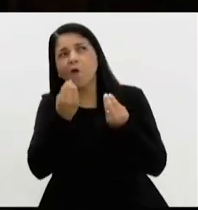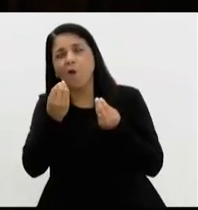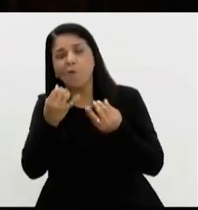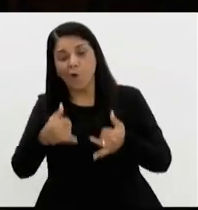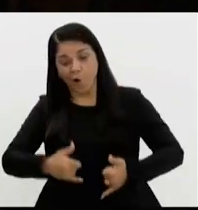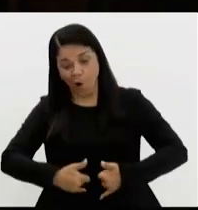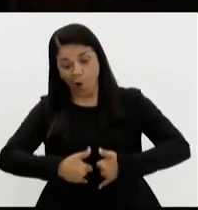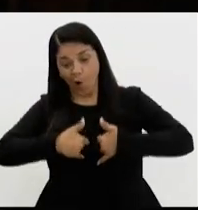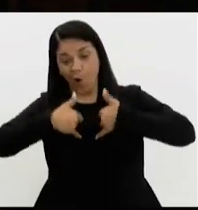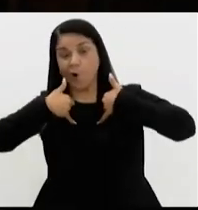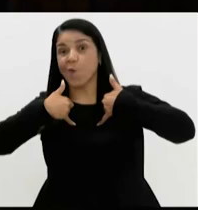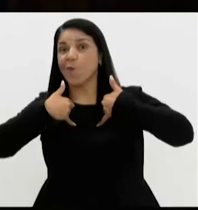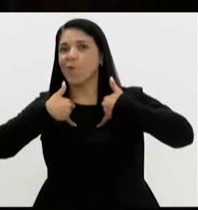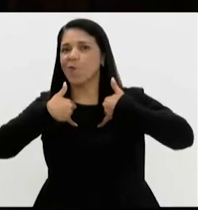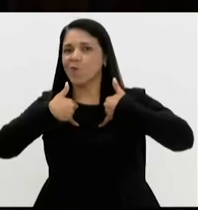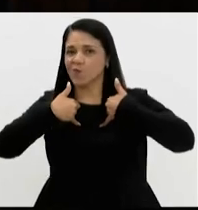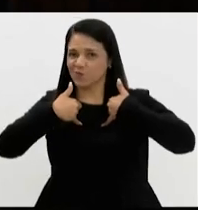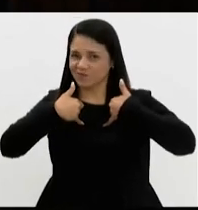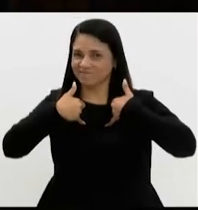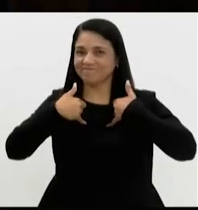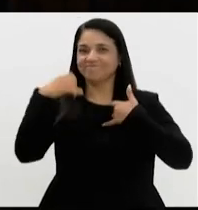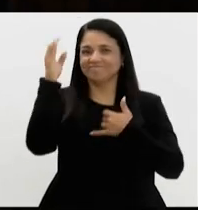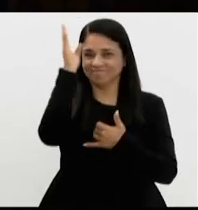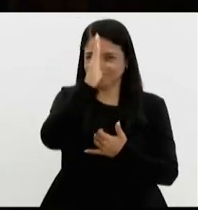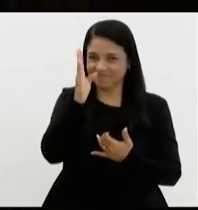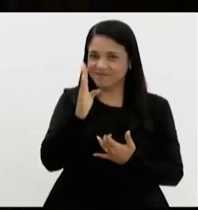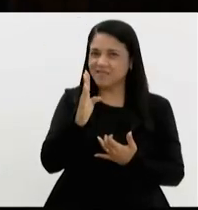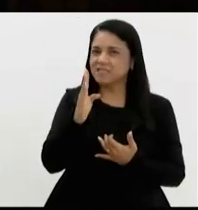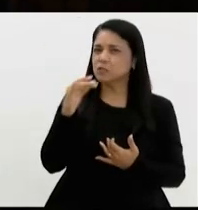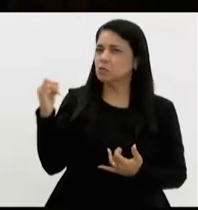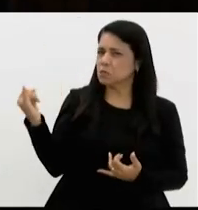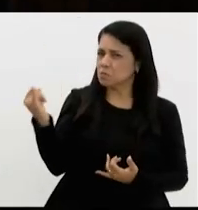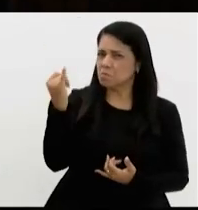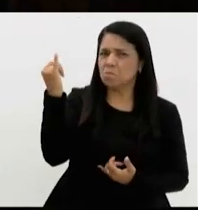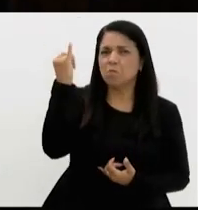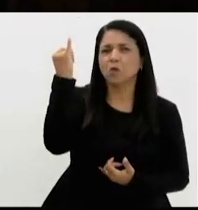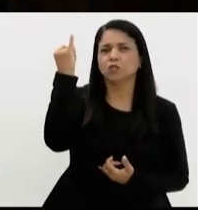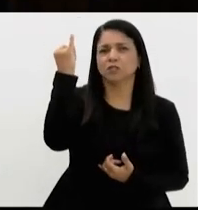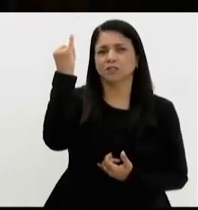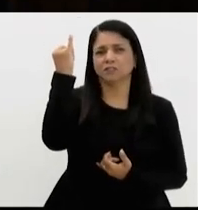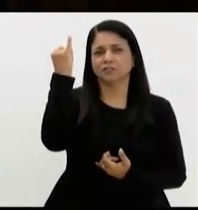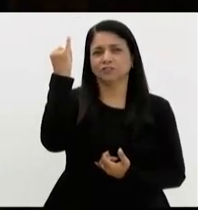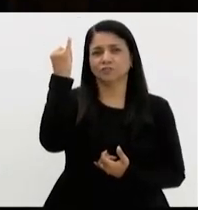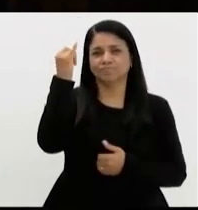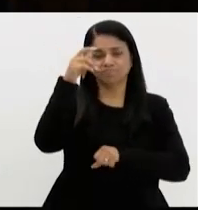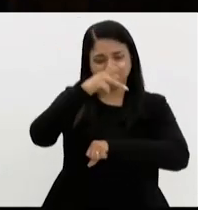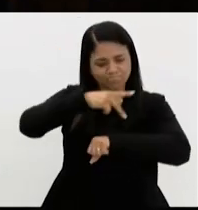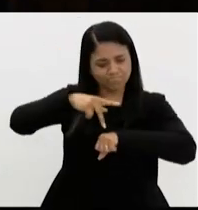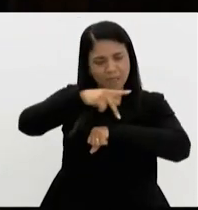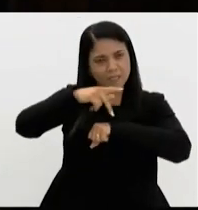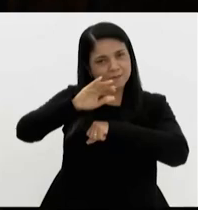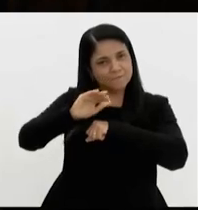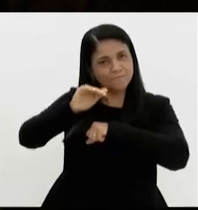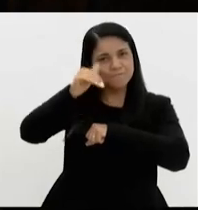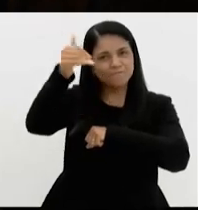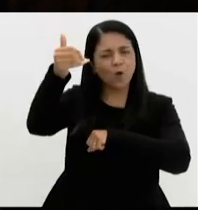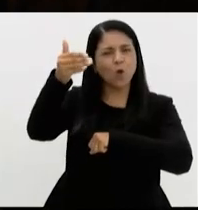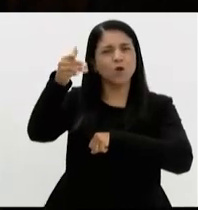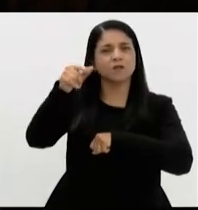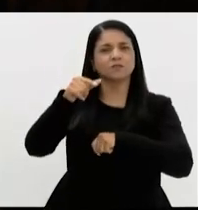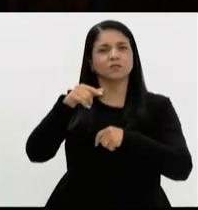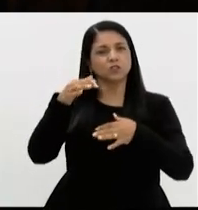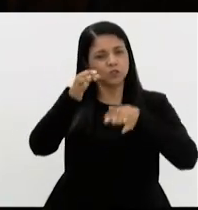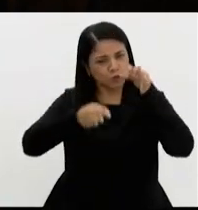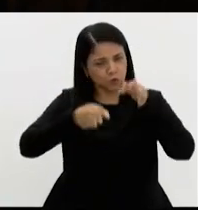orgulho daquilo que o Brasil produz de importante internacionalmente a nossa Justiça